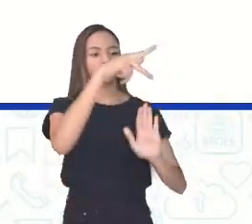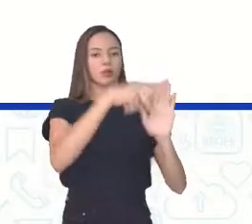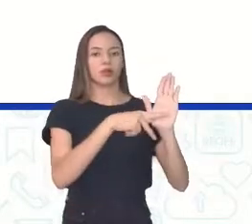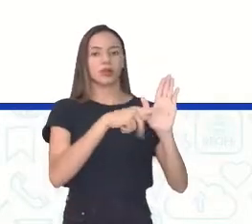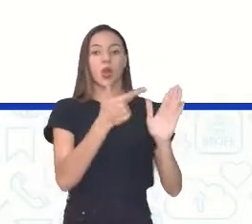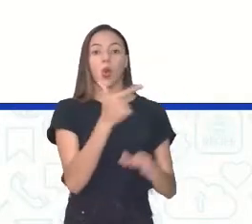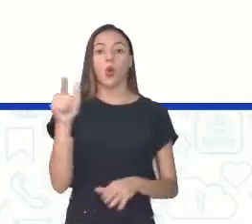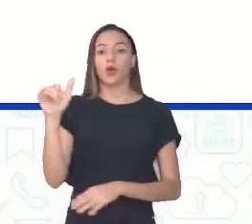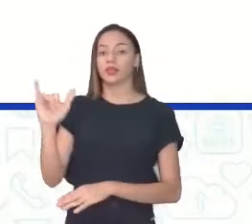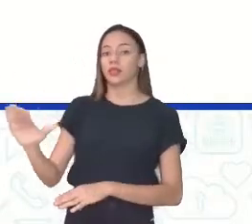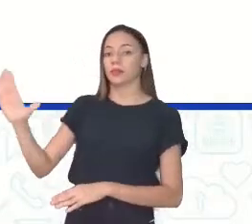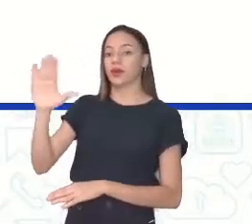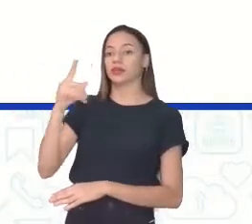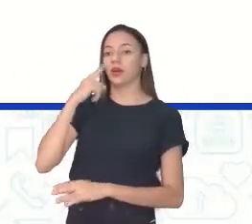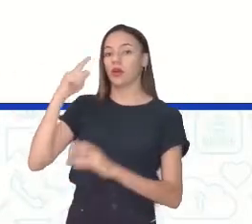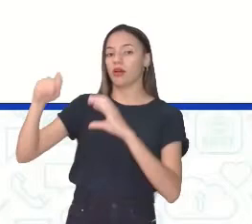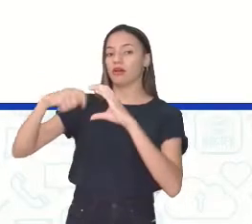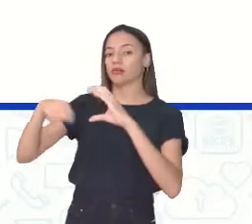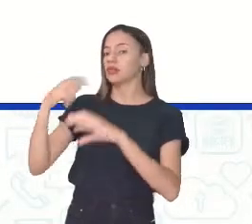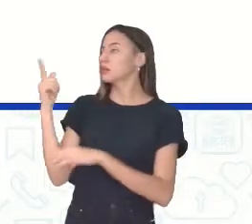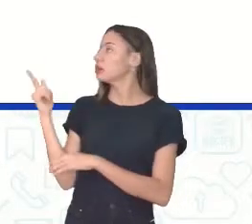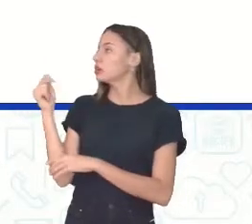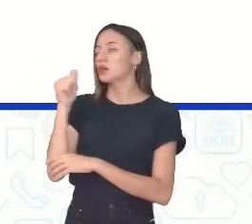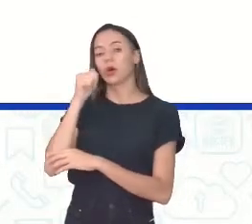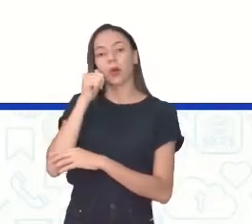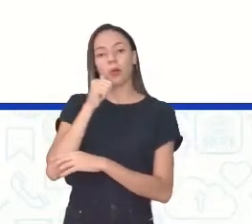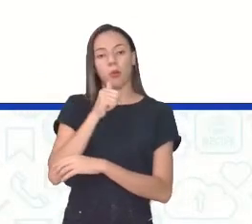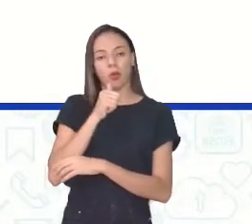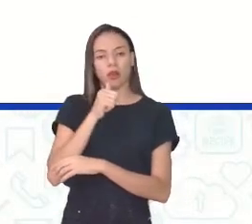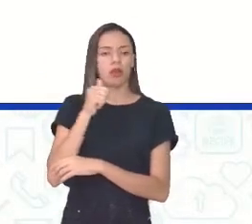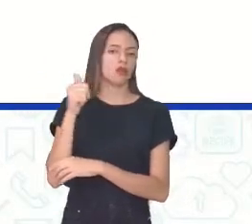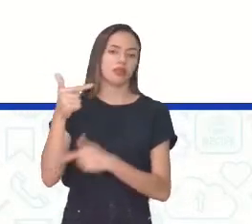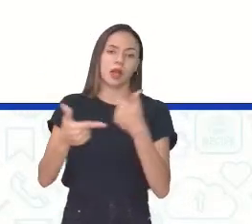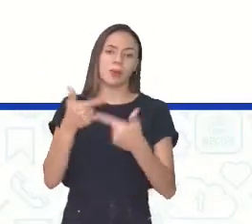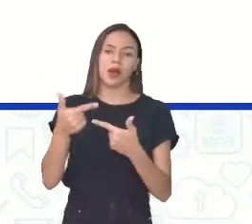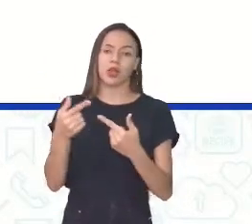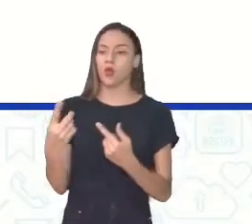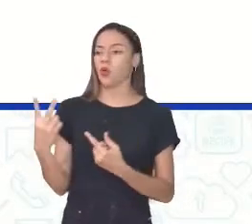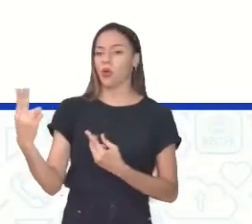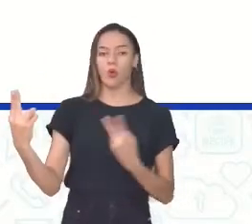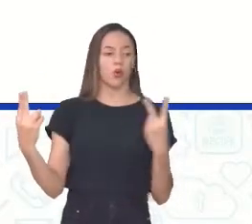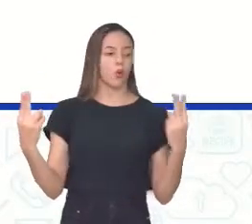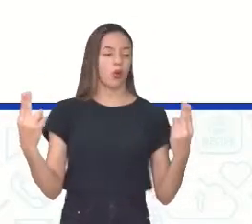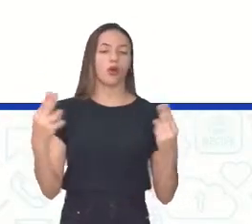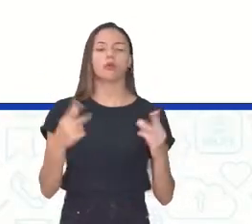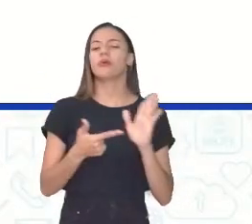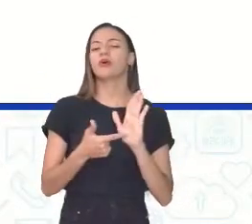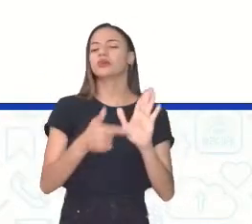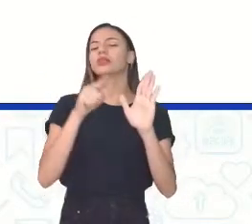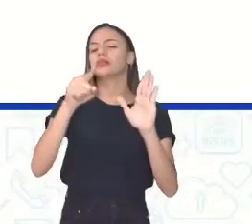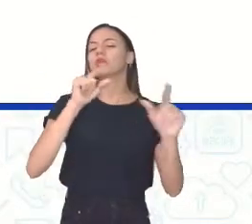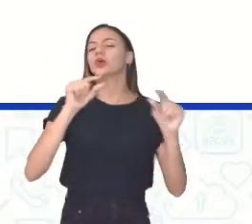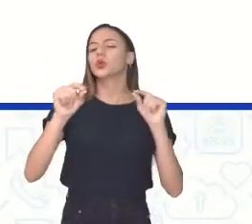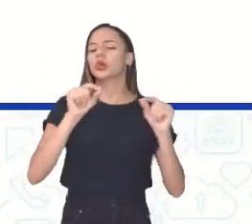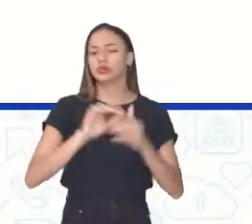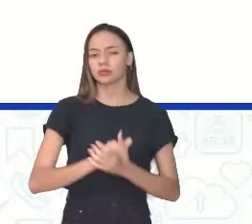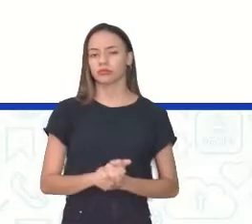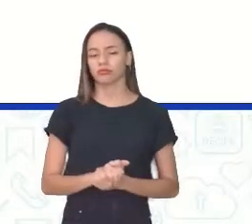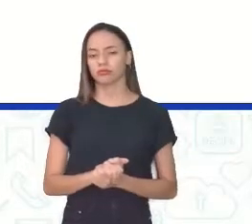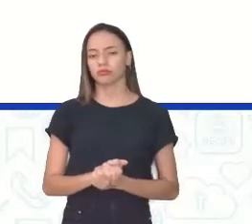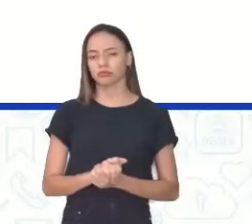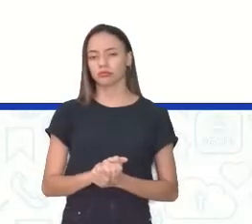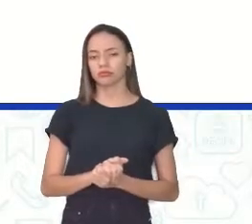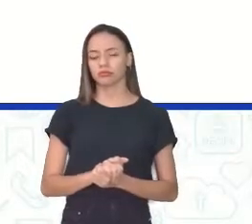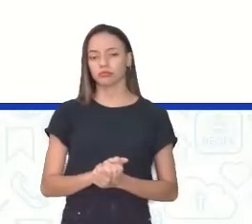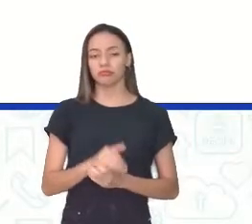na outro videozinho, uma mulher desempenhando o mesmo papel, para dizer e para mostrar para vocês que não existe